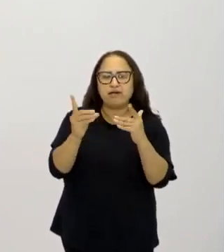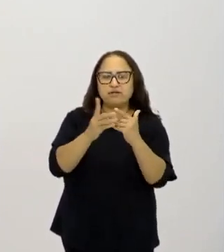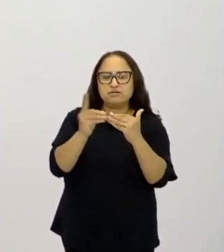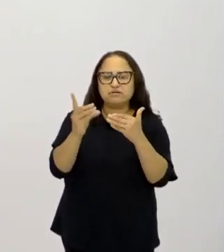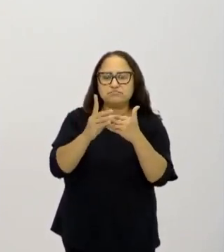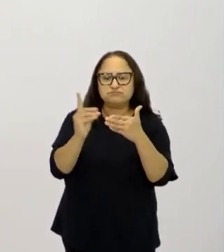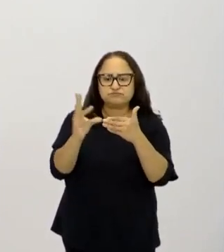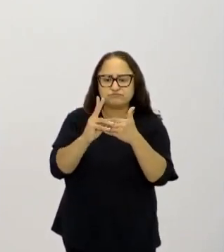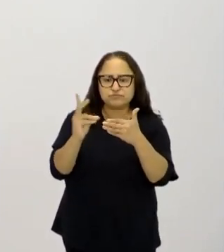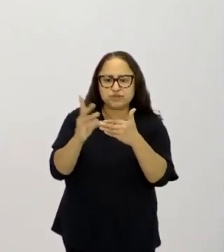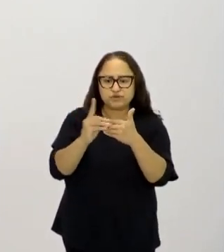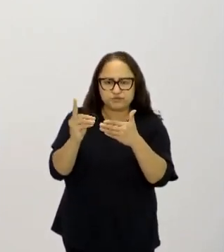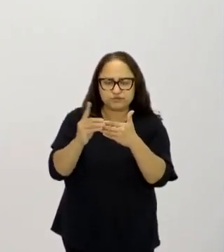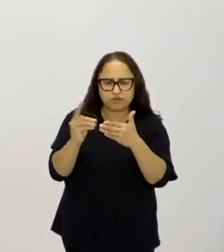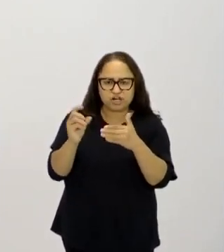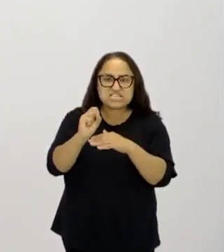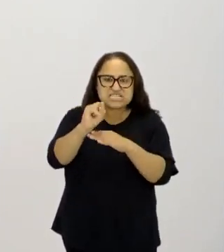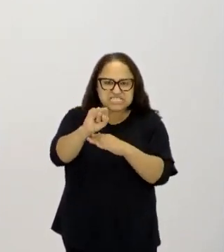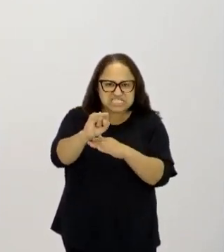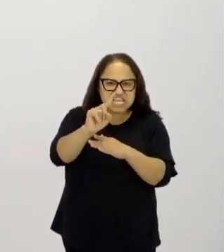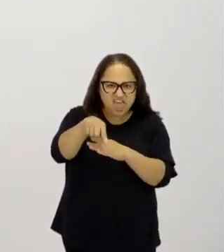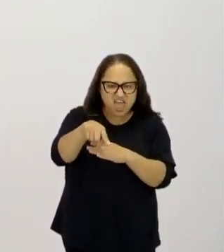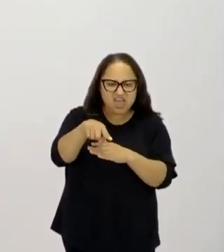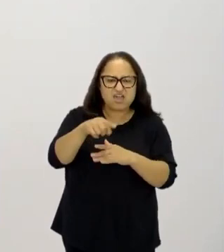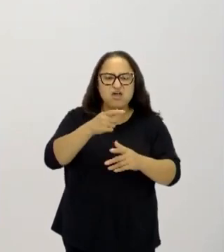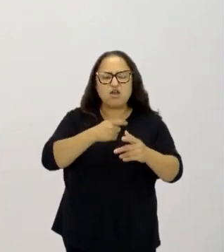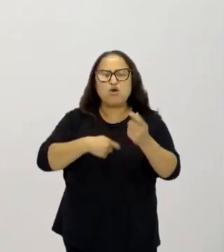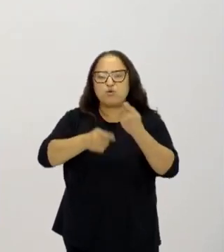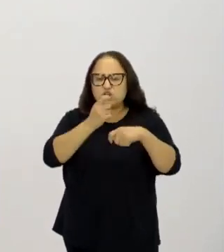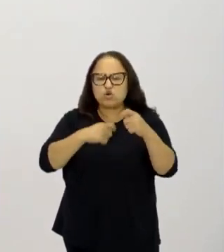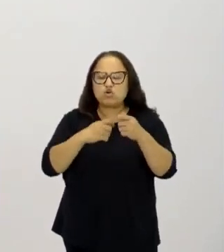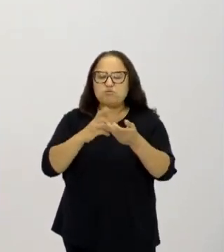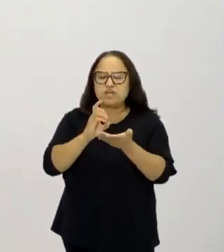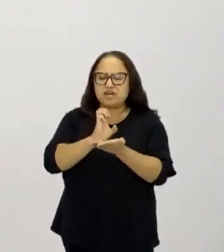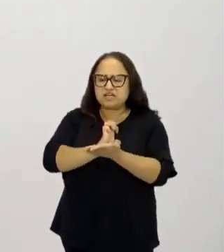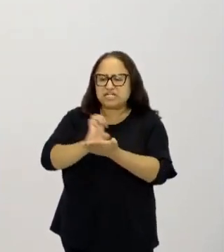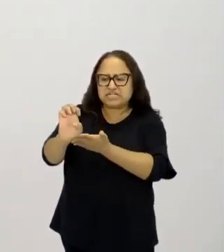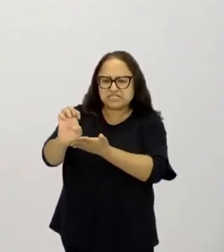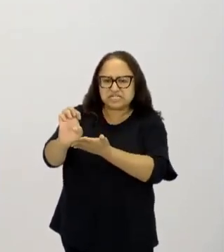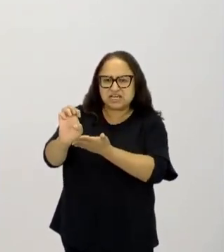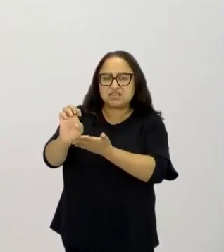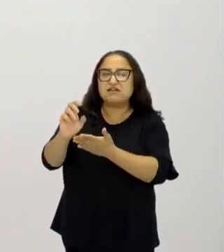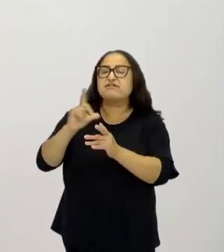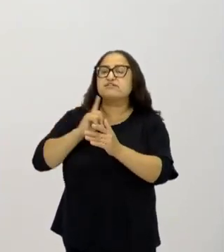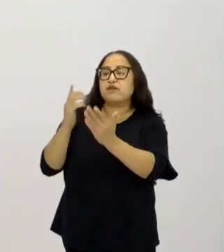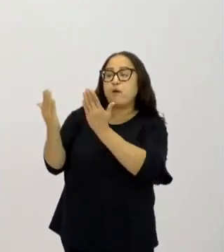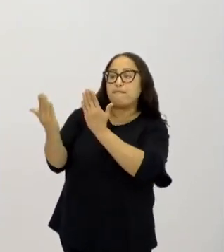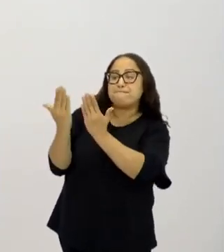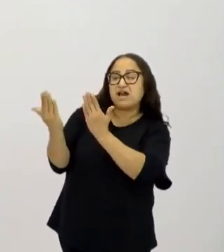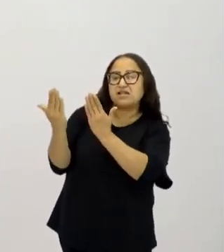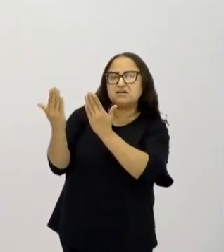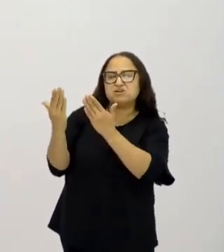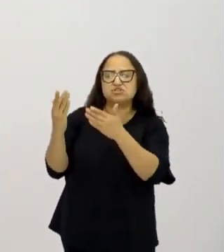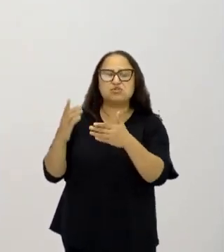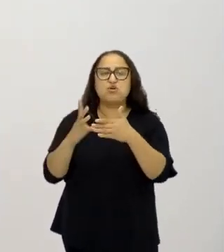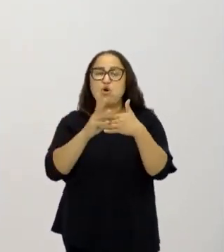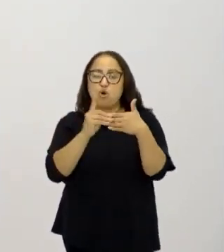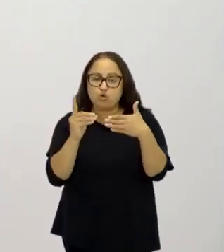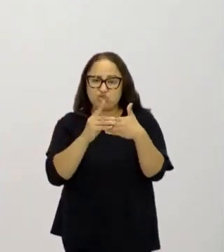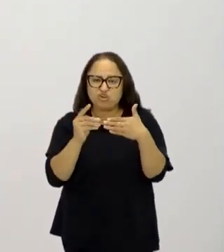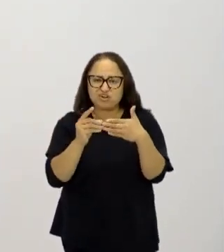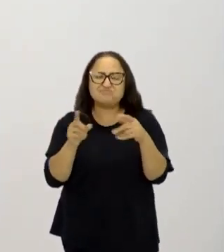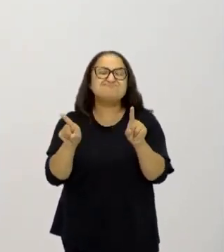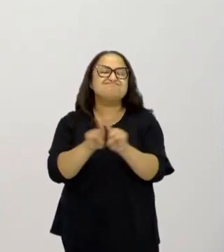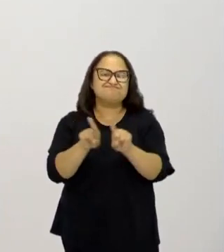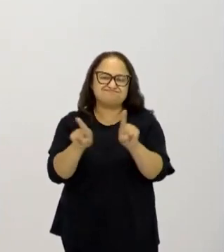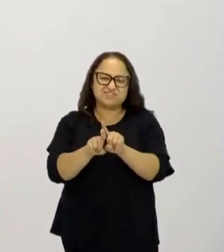é um mercado voltado para a área externa, cujo fator de parâmetro é o dólar, isso impacta de alguma forma também